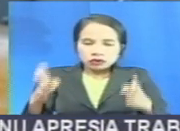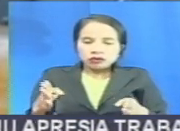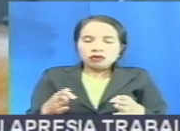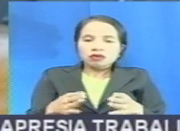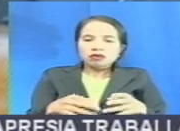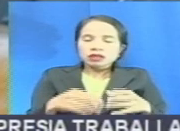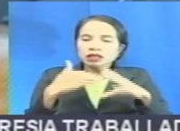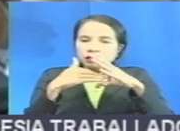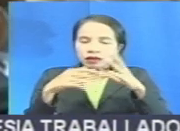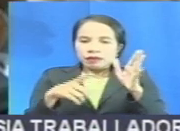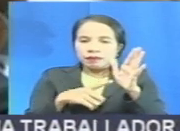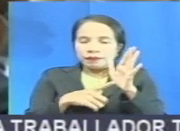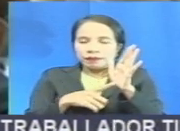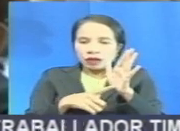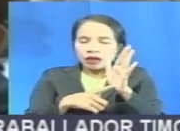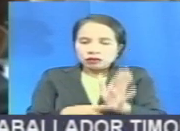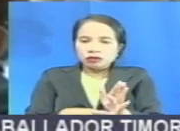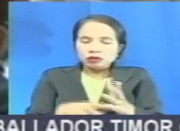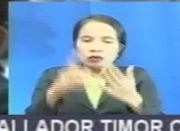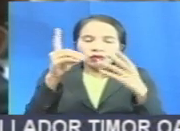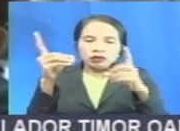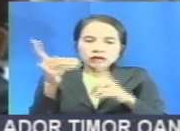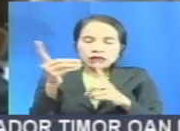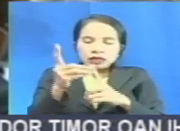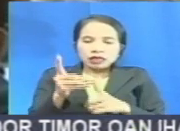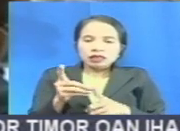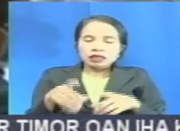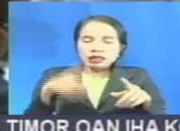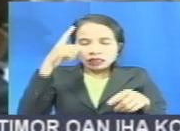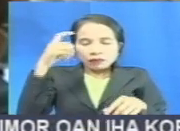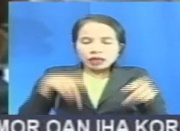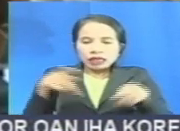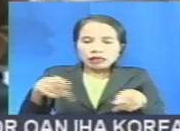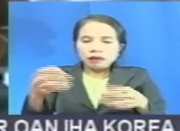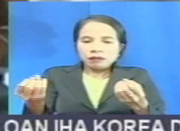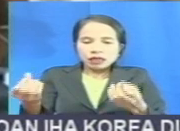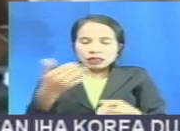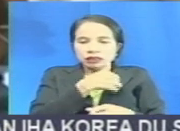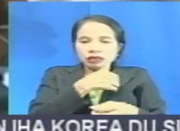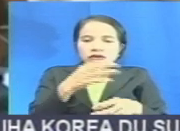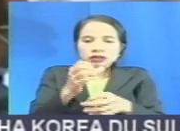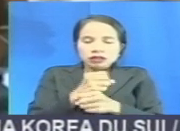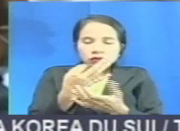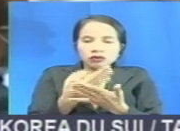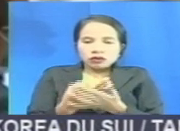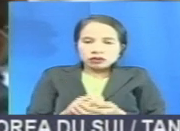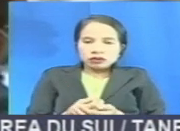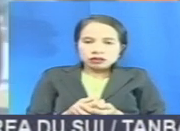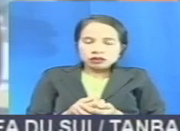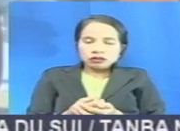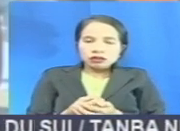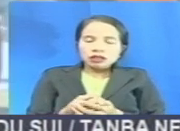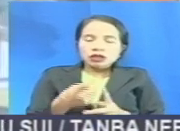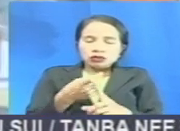não tem que publicar data fixo também funcionário público no azente estado para que se deu auximo salário. Se liu russi